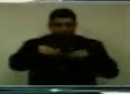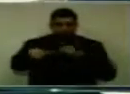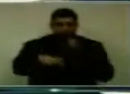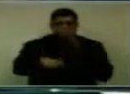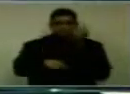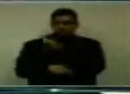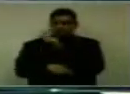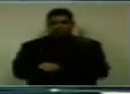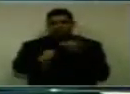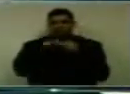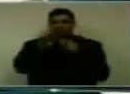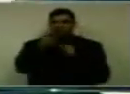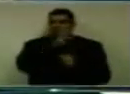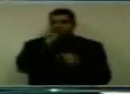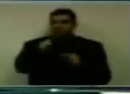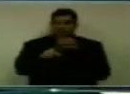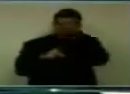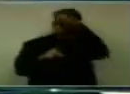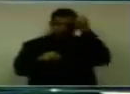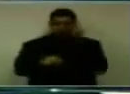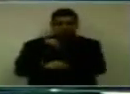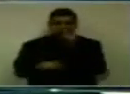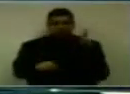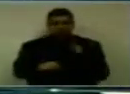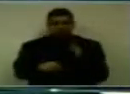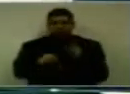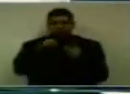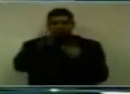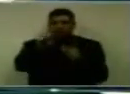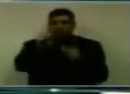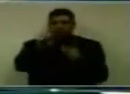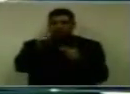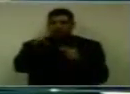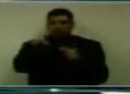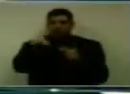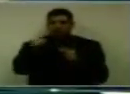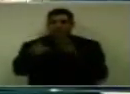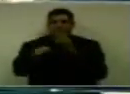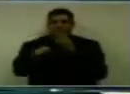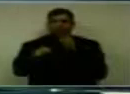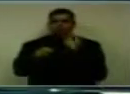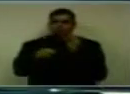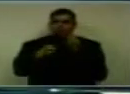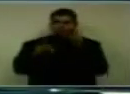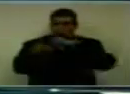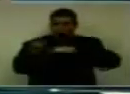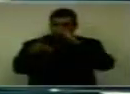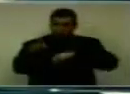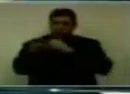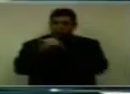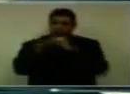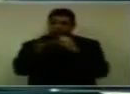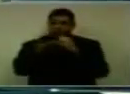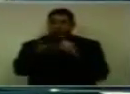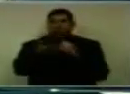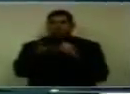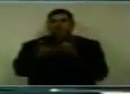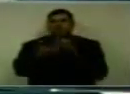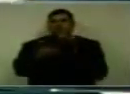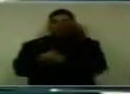repactuação não foi a Prefeitura de Manaus, deputado Zé Ricardo, foi a Arsan. Está aqui, documento oficial da